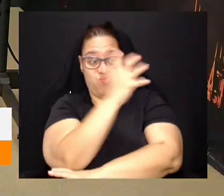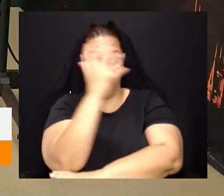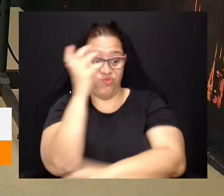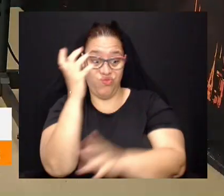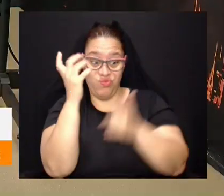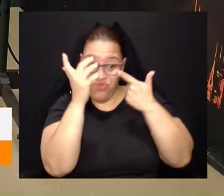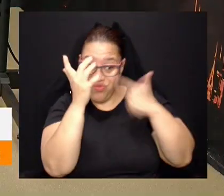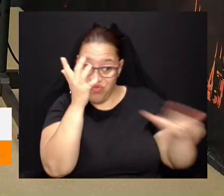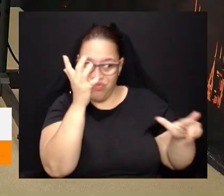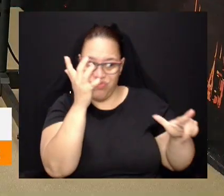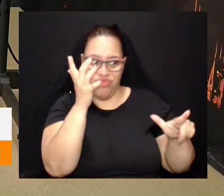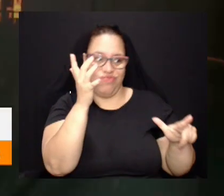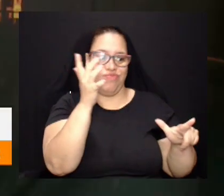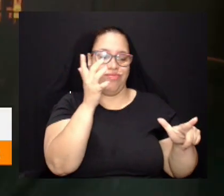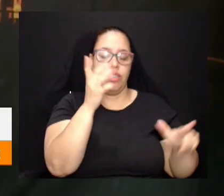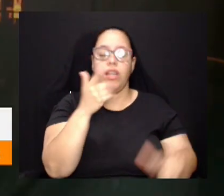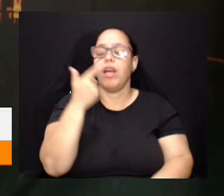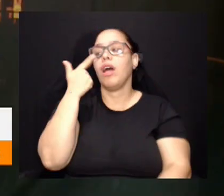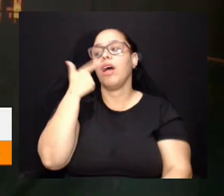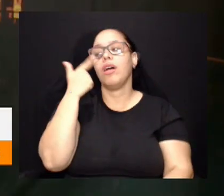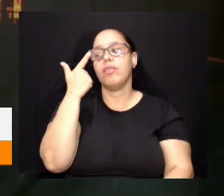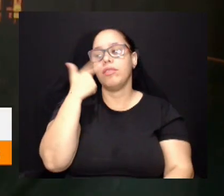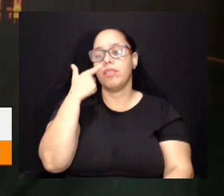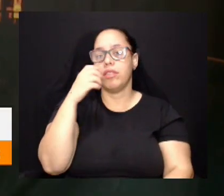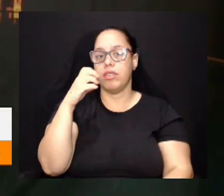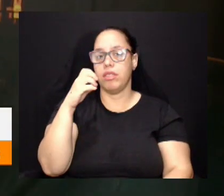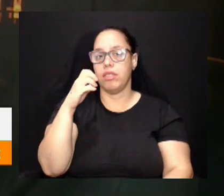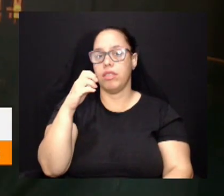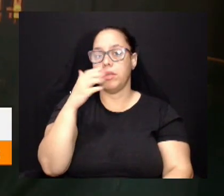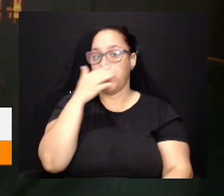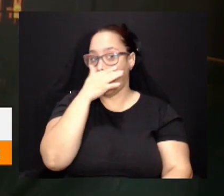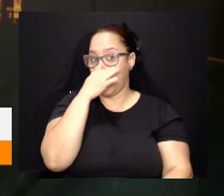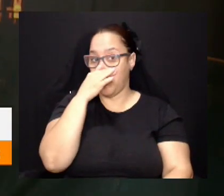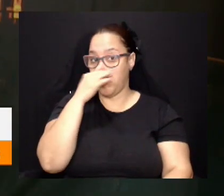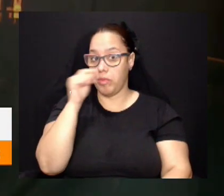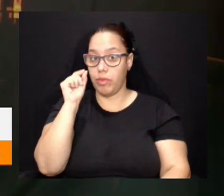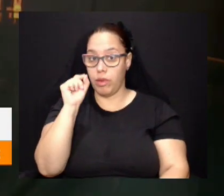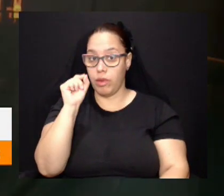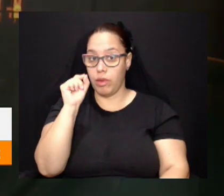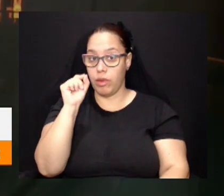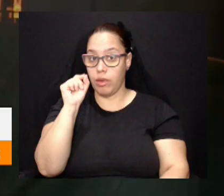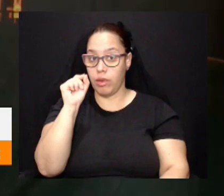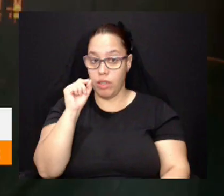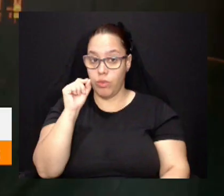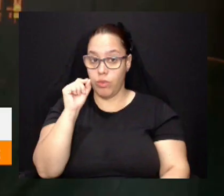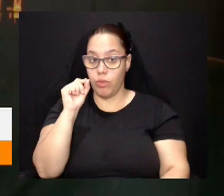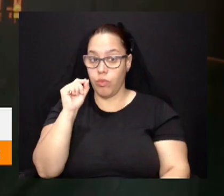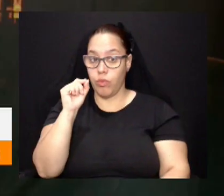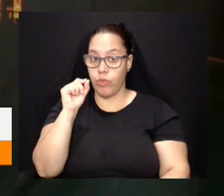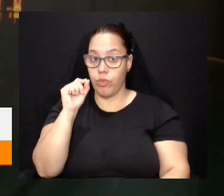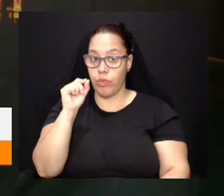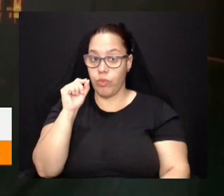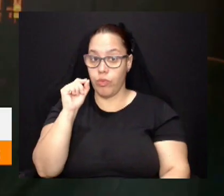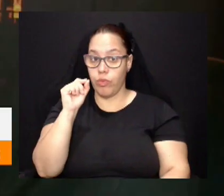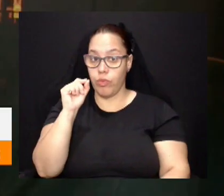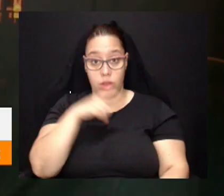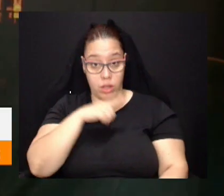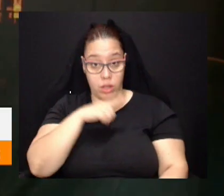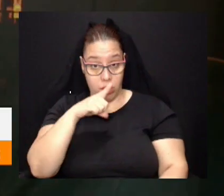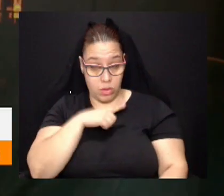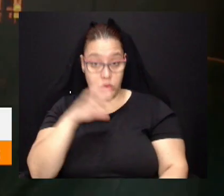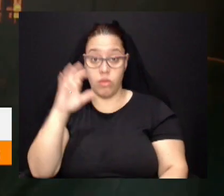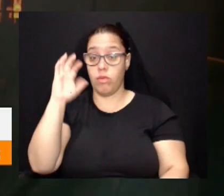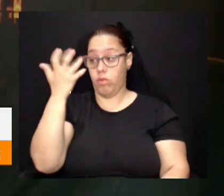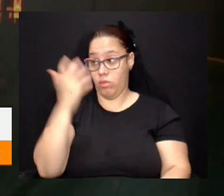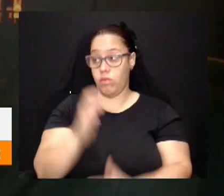só? Agora, vamos falar com a Si sobre o seguinte, olha isso, gente. Tem uma situação também que acontece